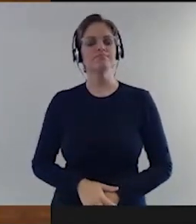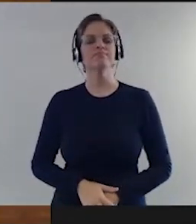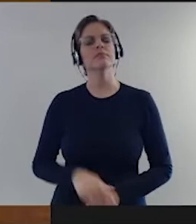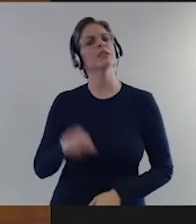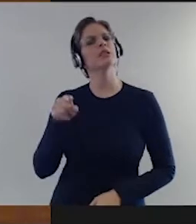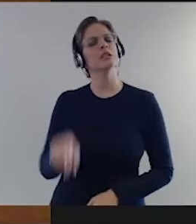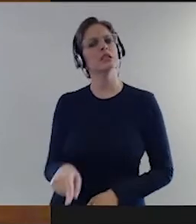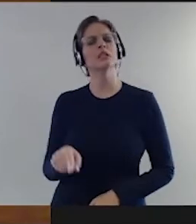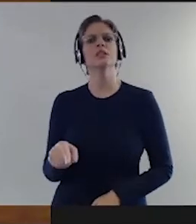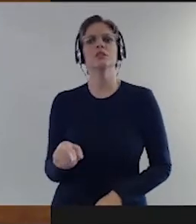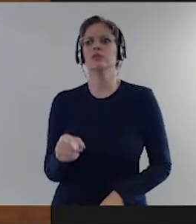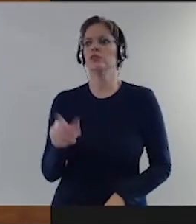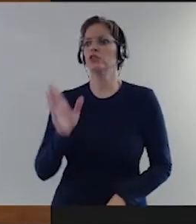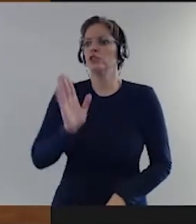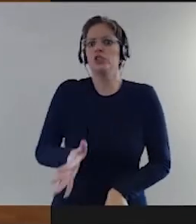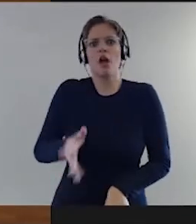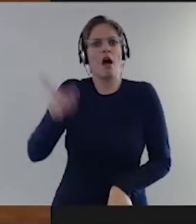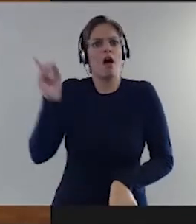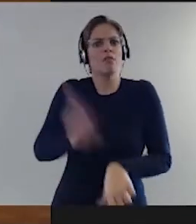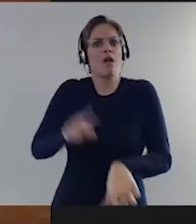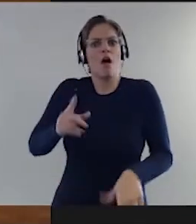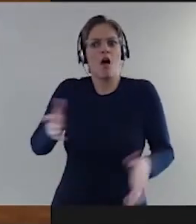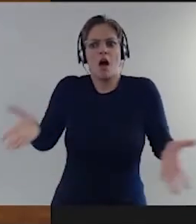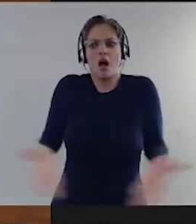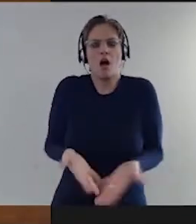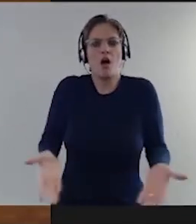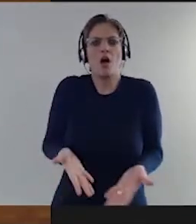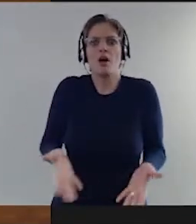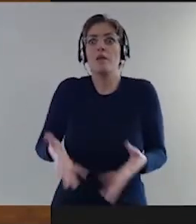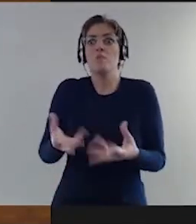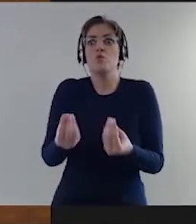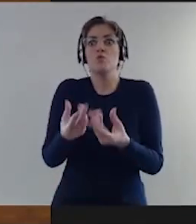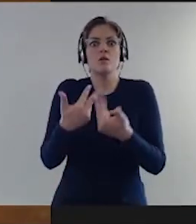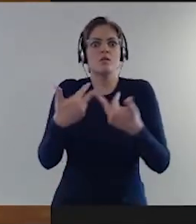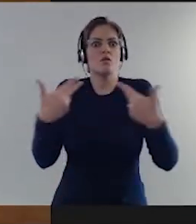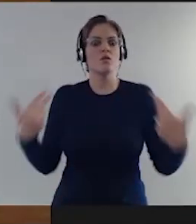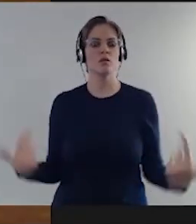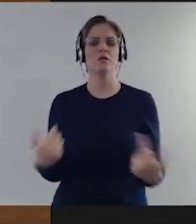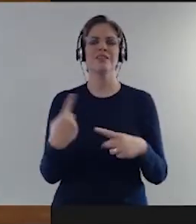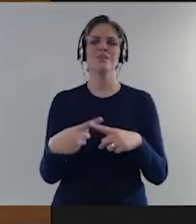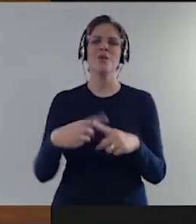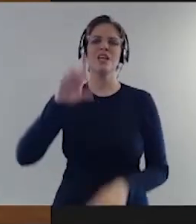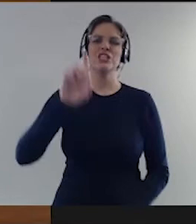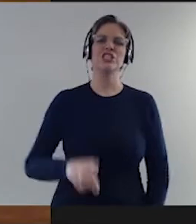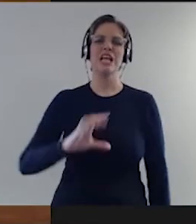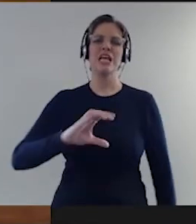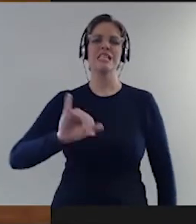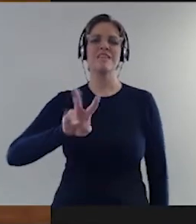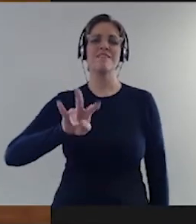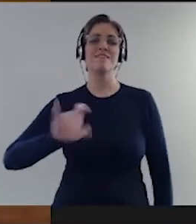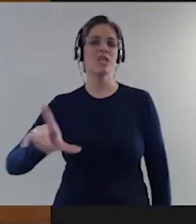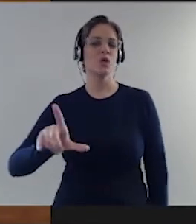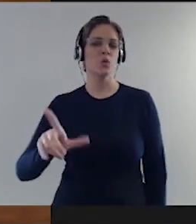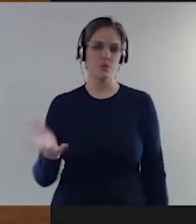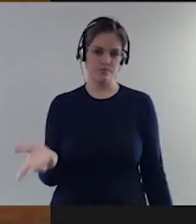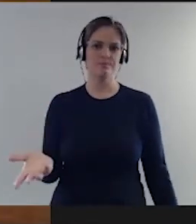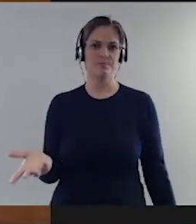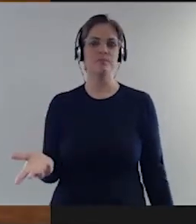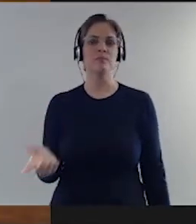obviamente, eles são imediatos e são enormes, porque o direito civil é o direito, na sua